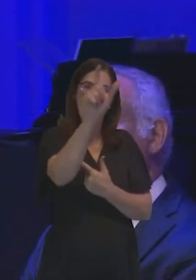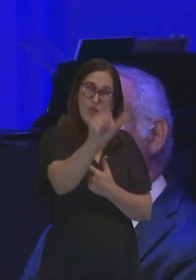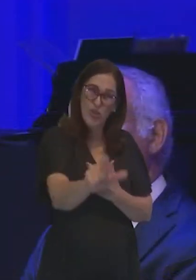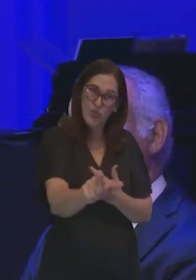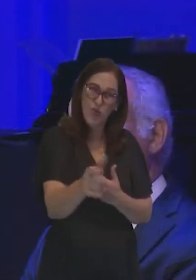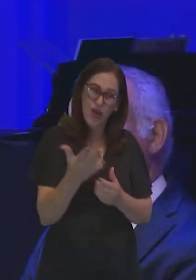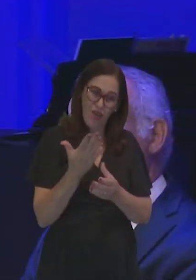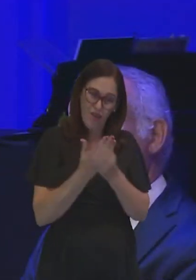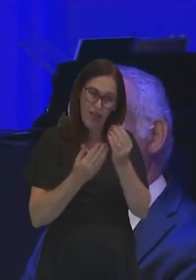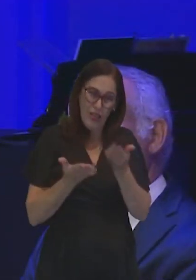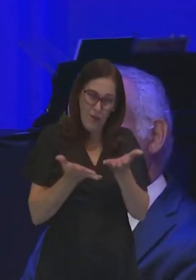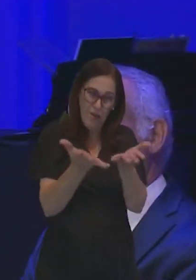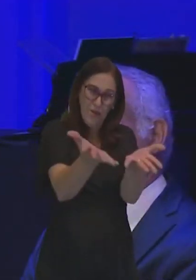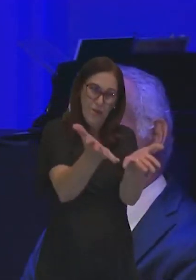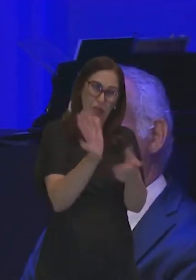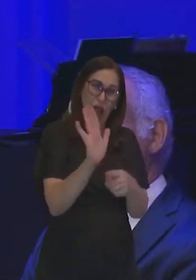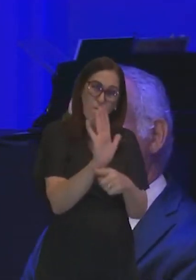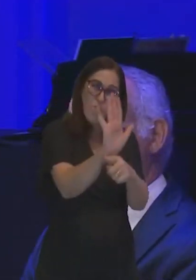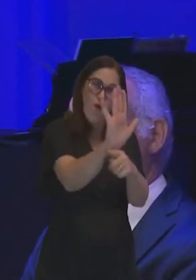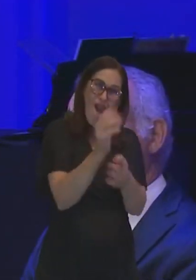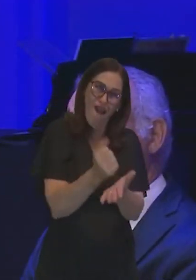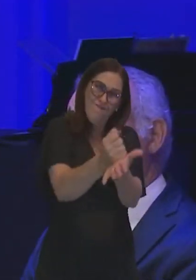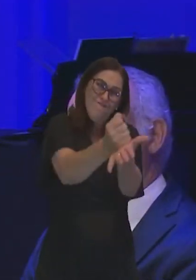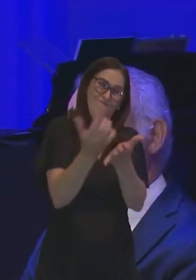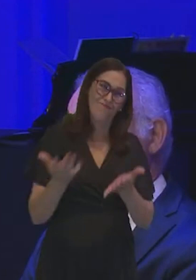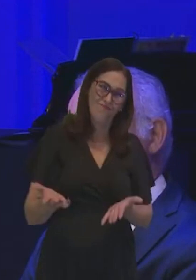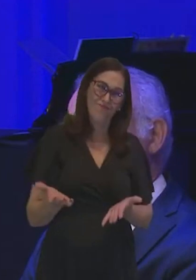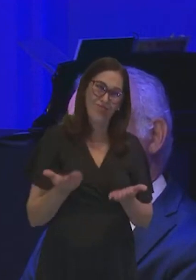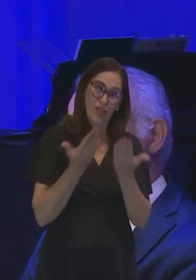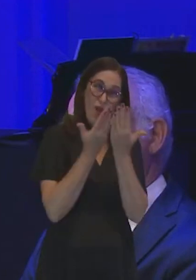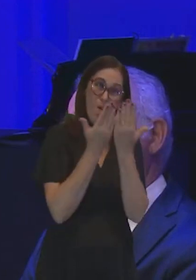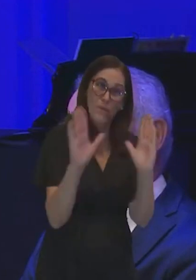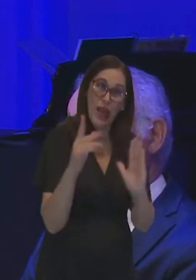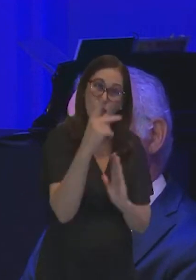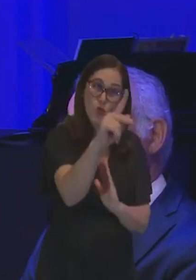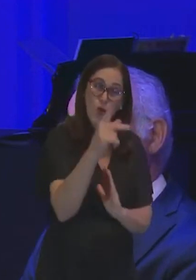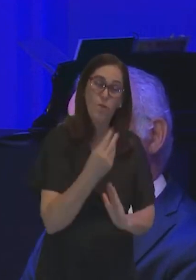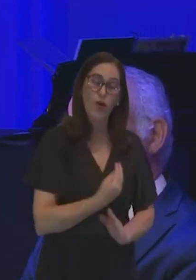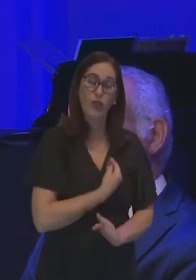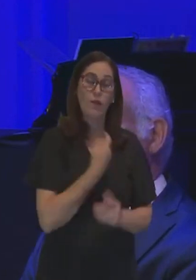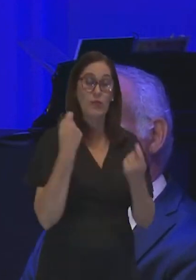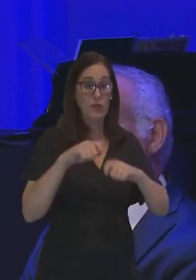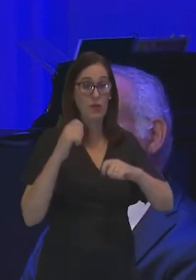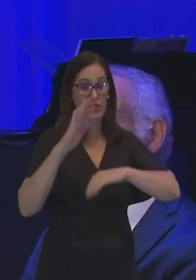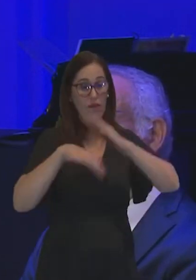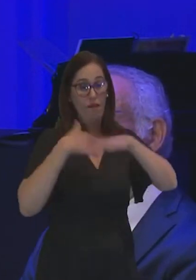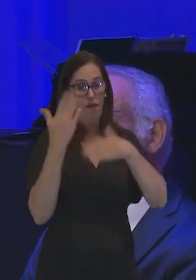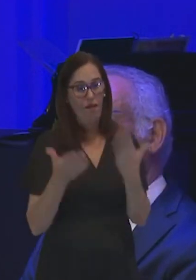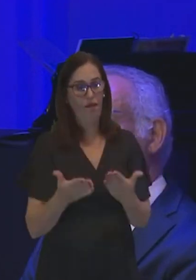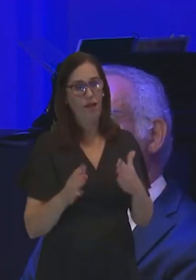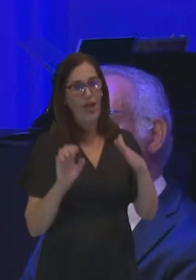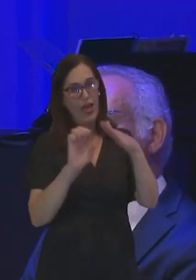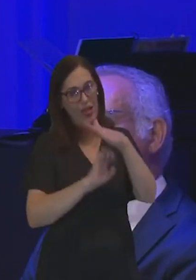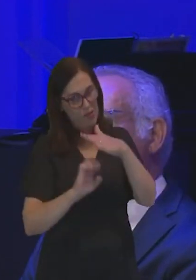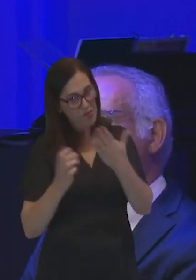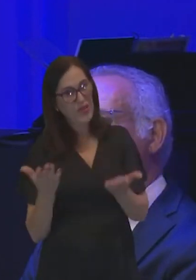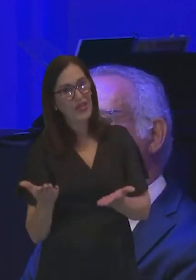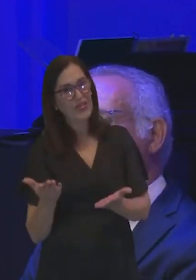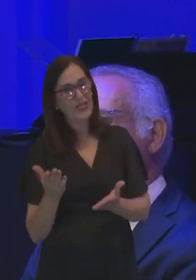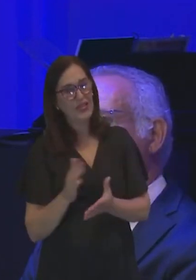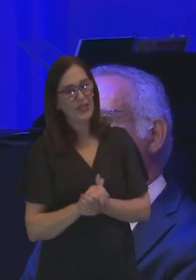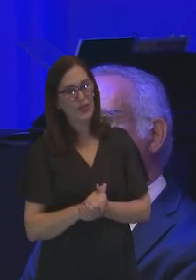vai estender a mão, é exatamente aquela pessoa que vai abrir a porta que você precisa para crescer na empresa onde você